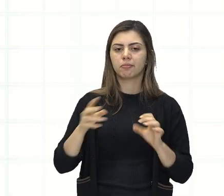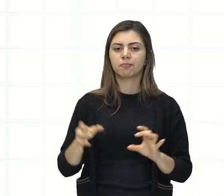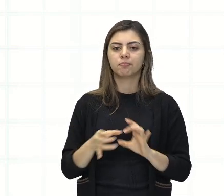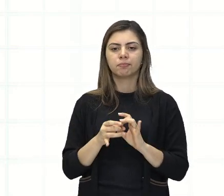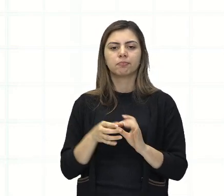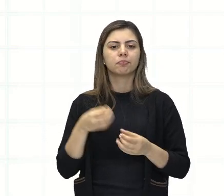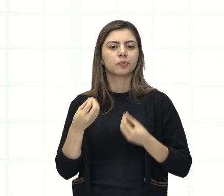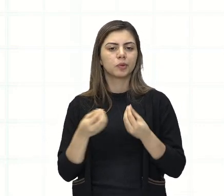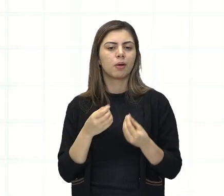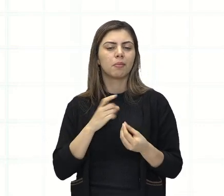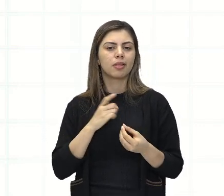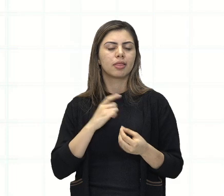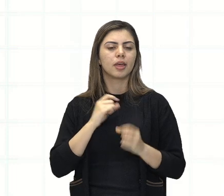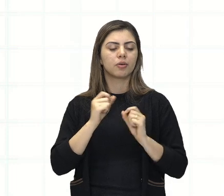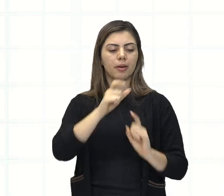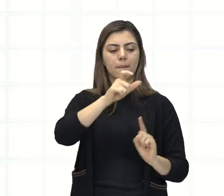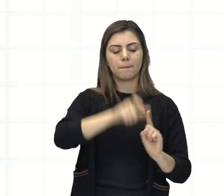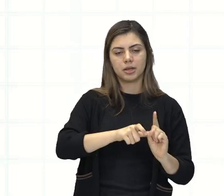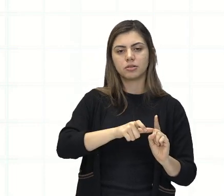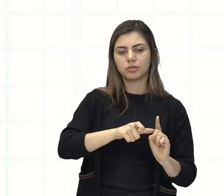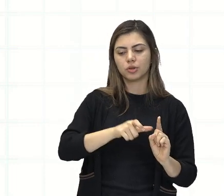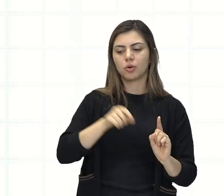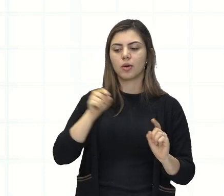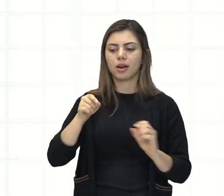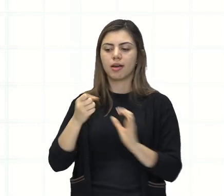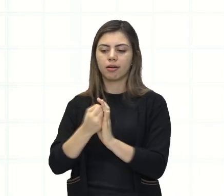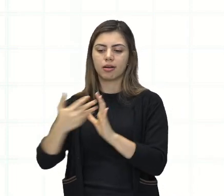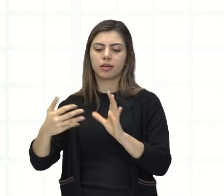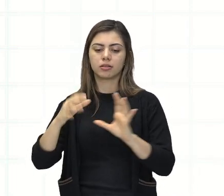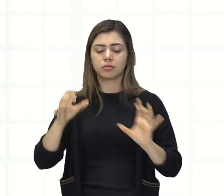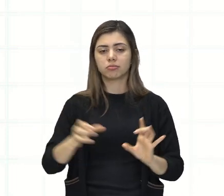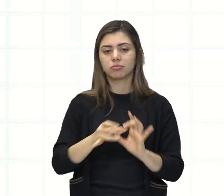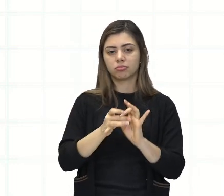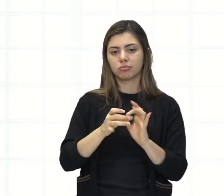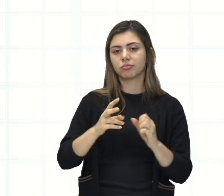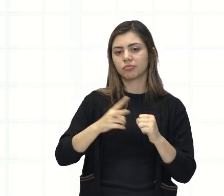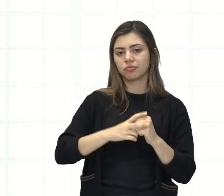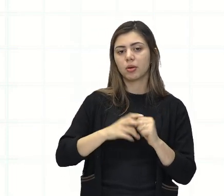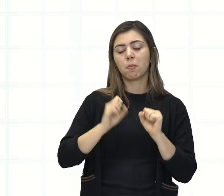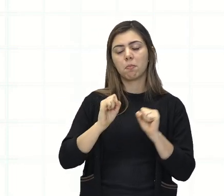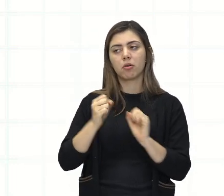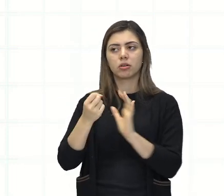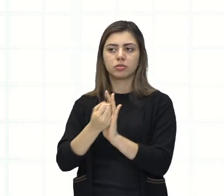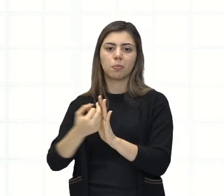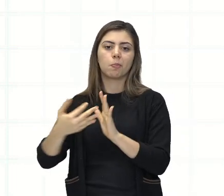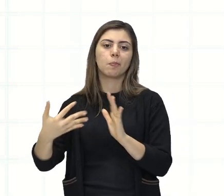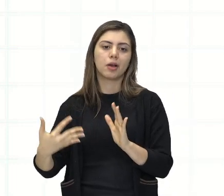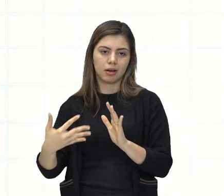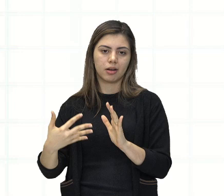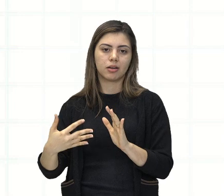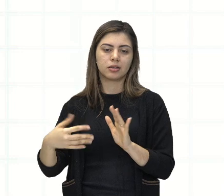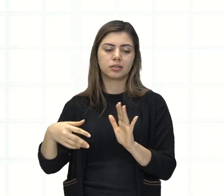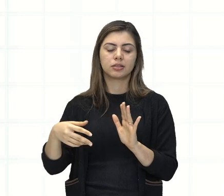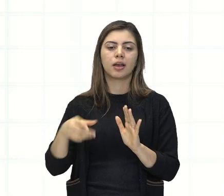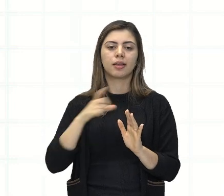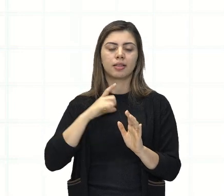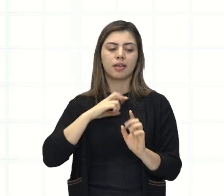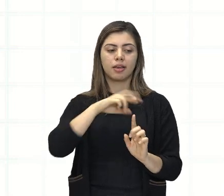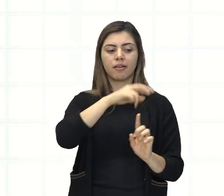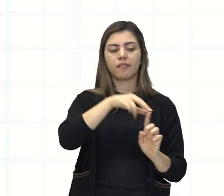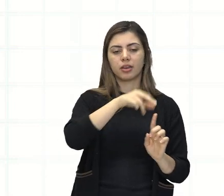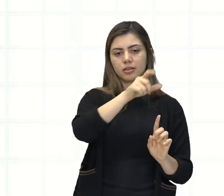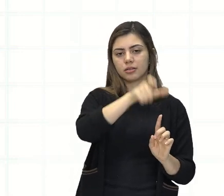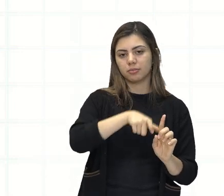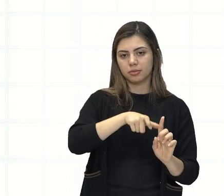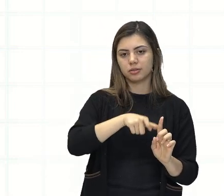são pontes entre o sujeito e o predicativo, que pode ser uma característica, atribui